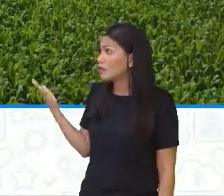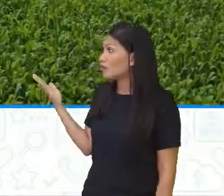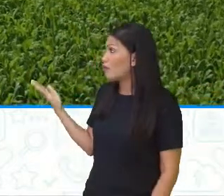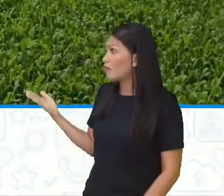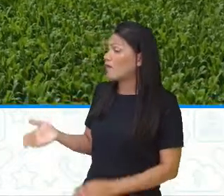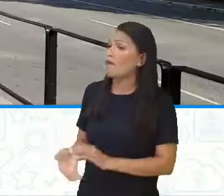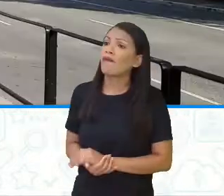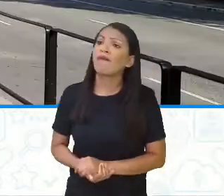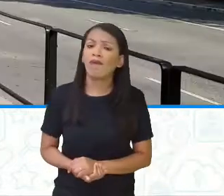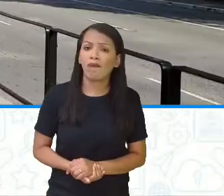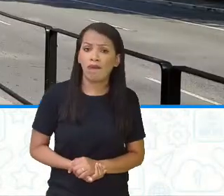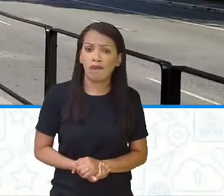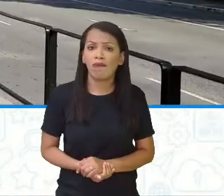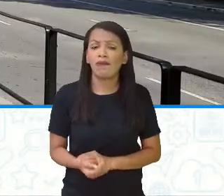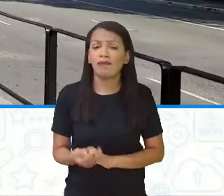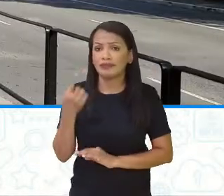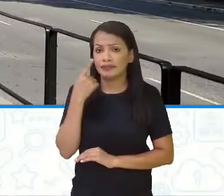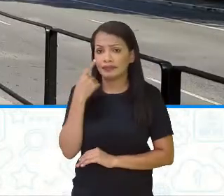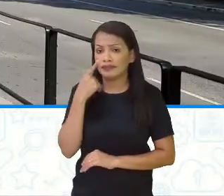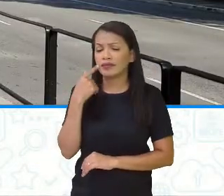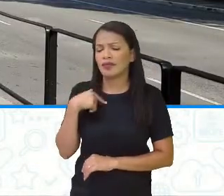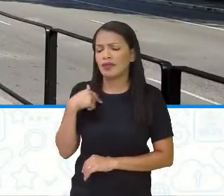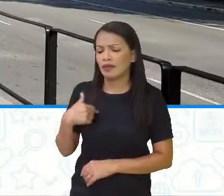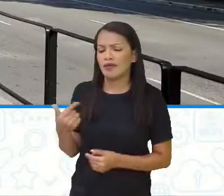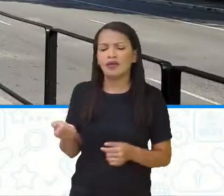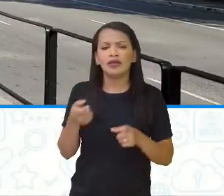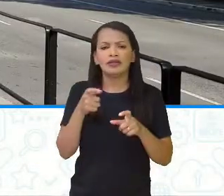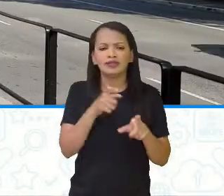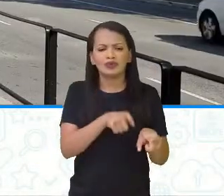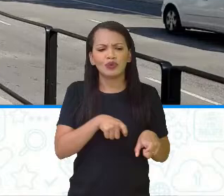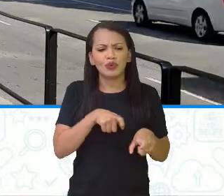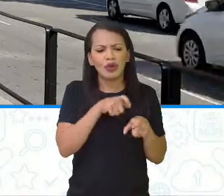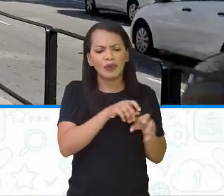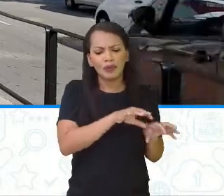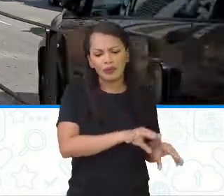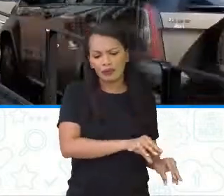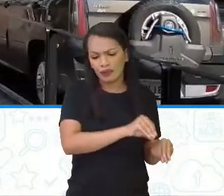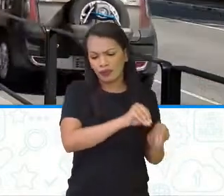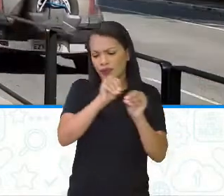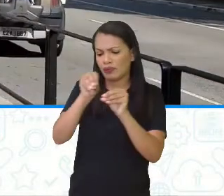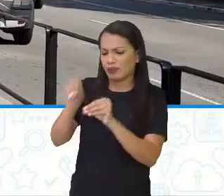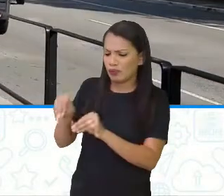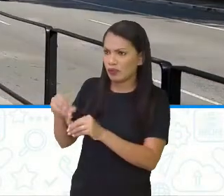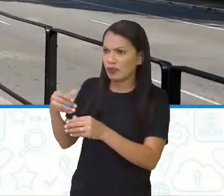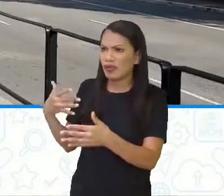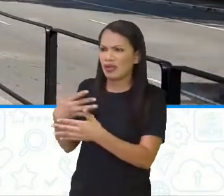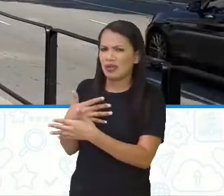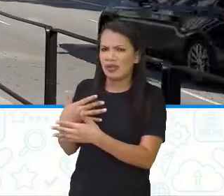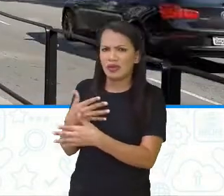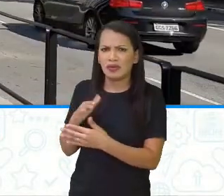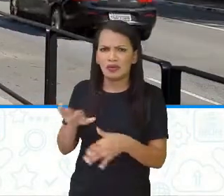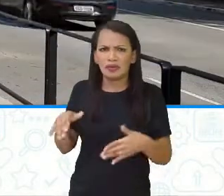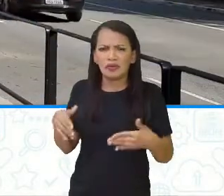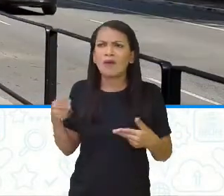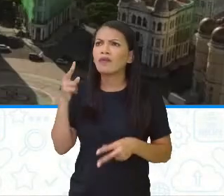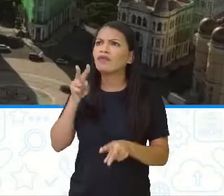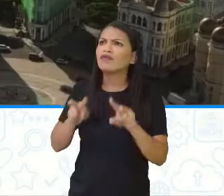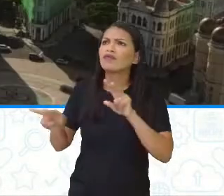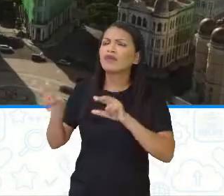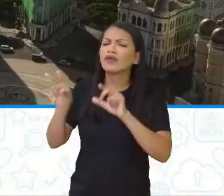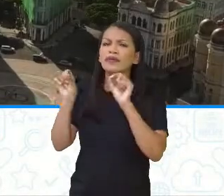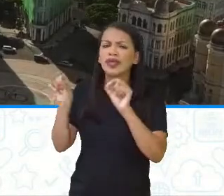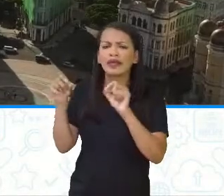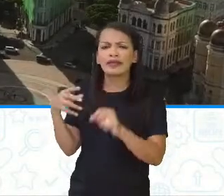você e teletransporto para cá. O que você sentiria aqui? Quais sons você ouviria? Será que nessa paisagem